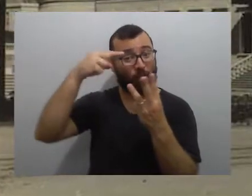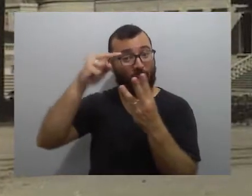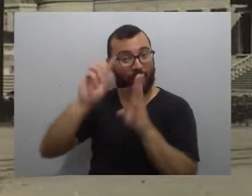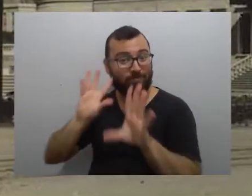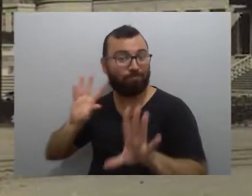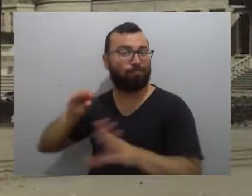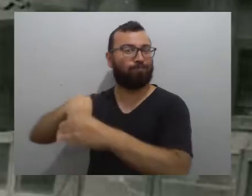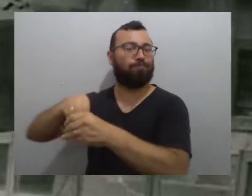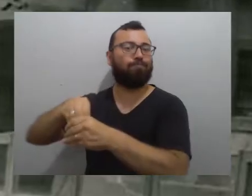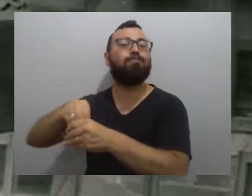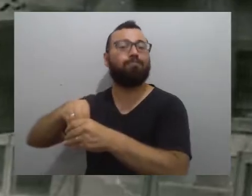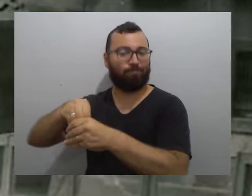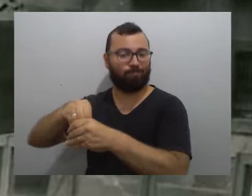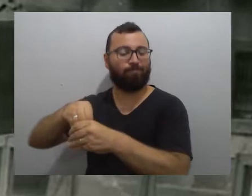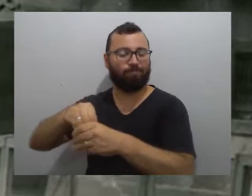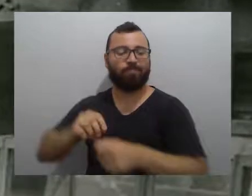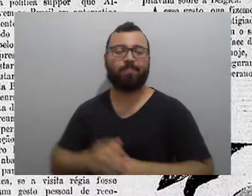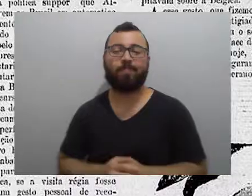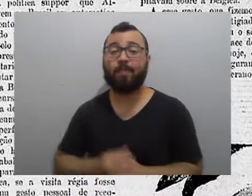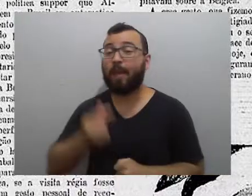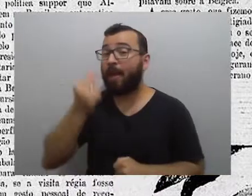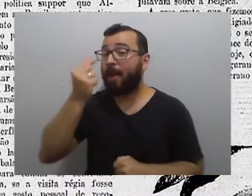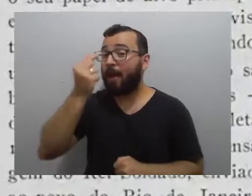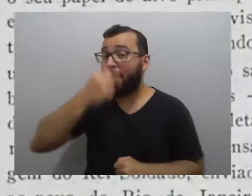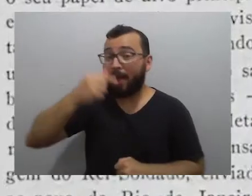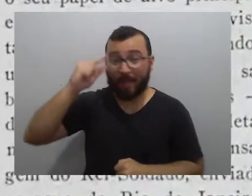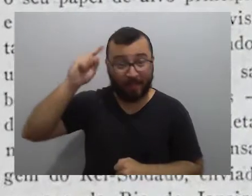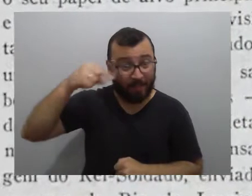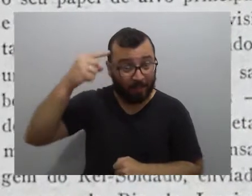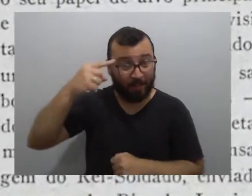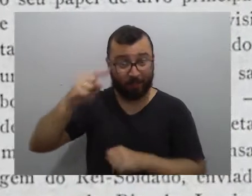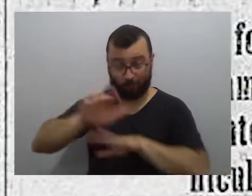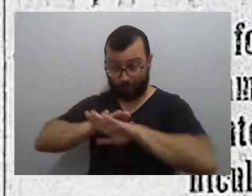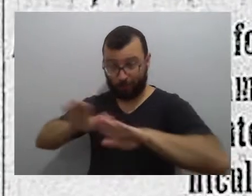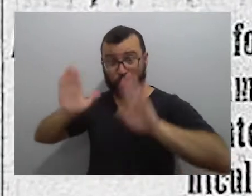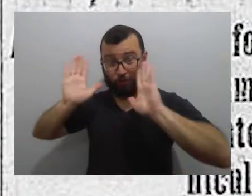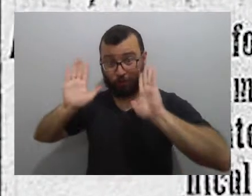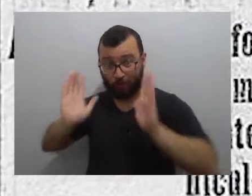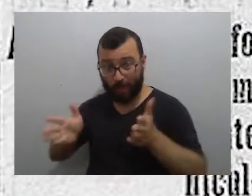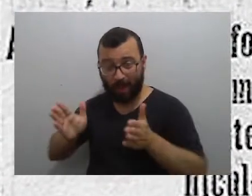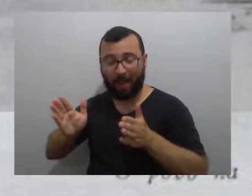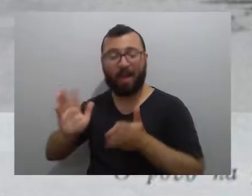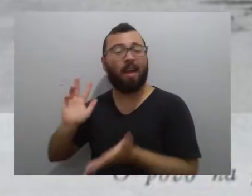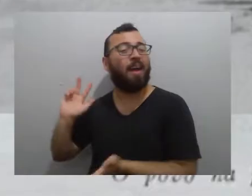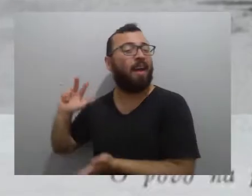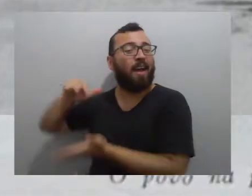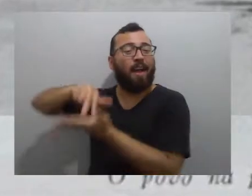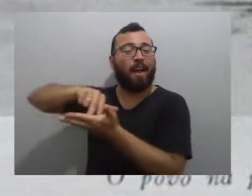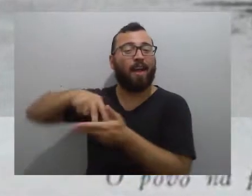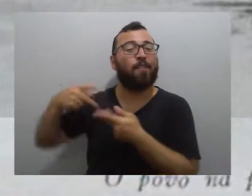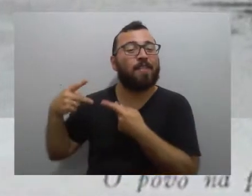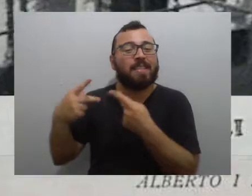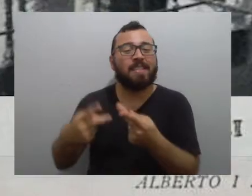Medicina e a Faculdade de Direito. Vencida a pandemia, a visita do rei Alberto da Bélgica, programada para aquele